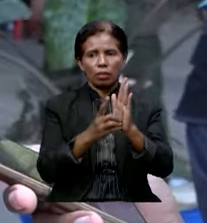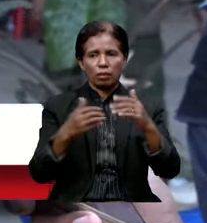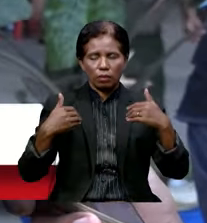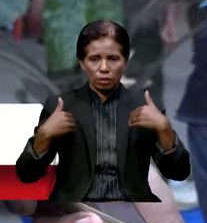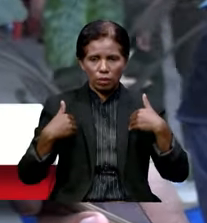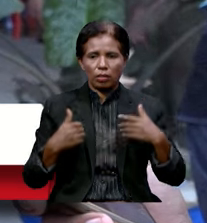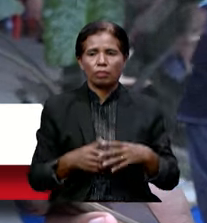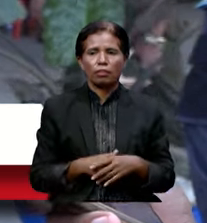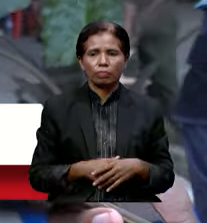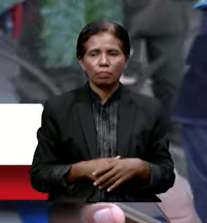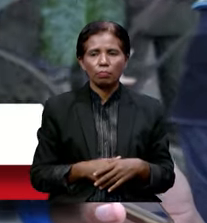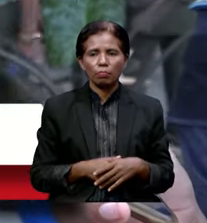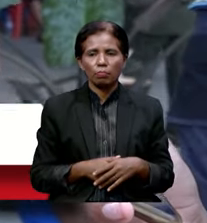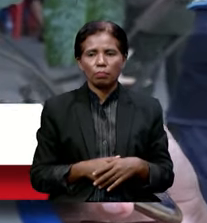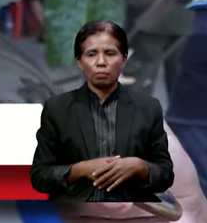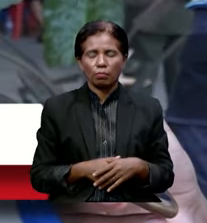menos,